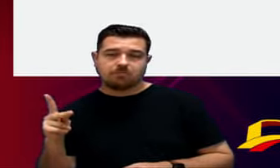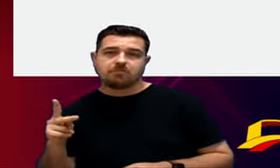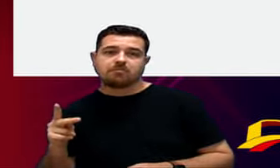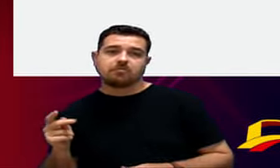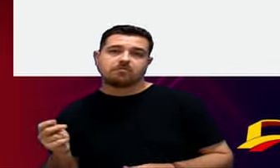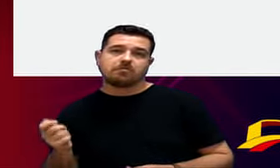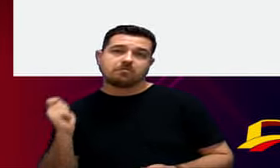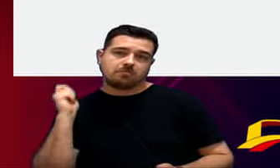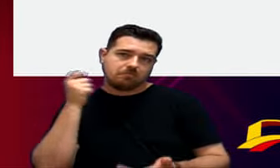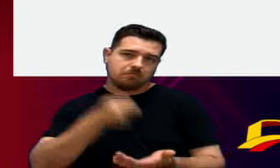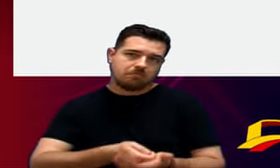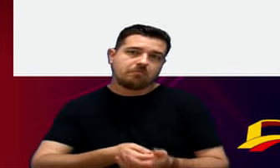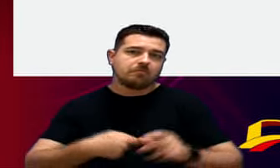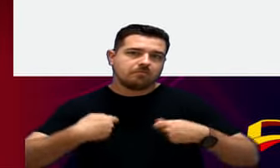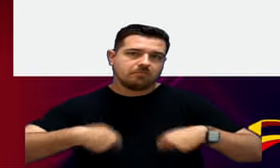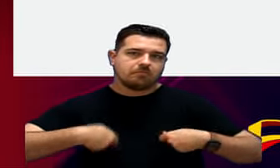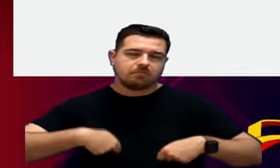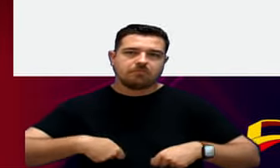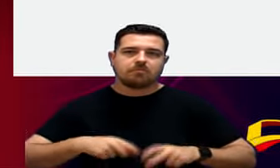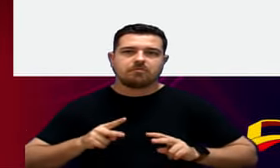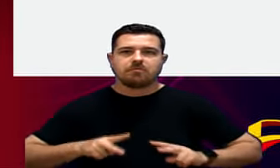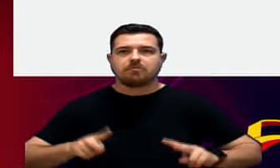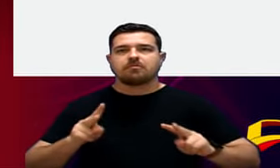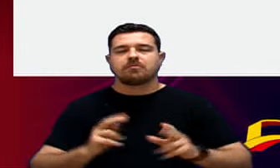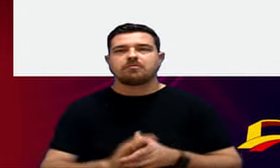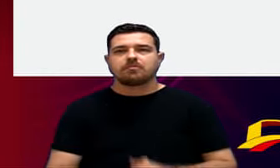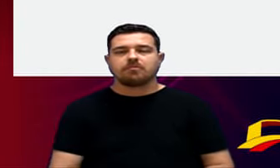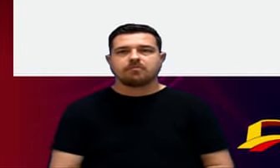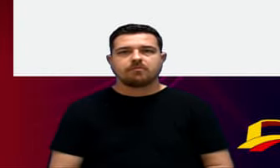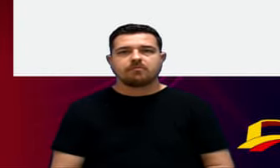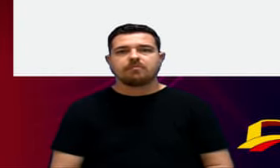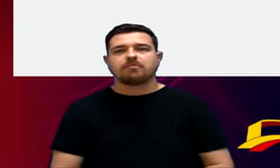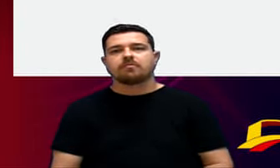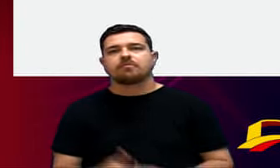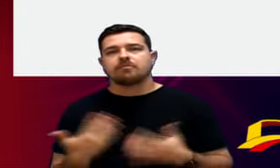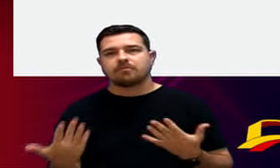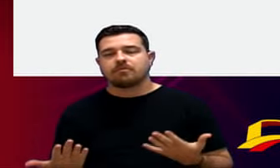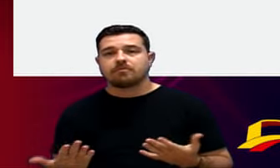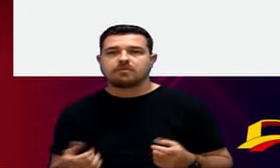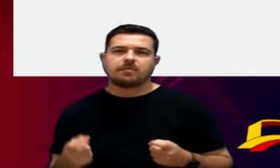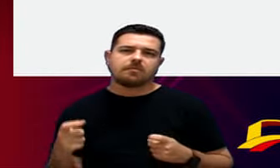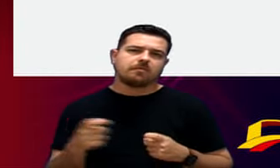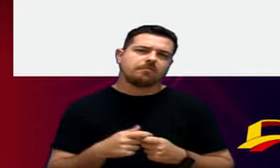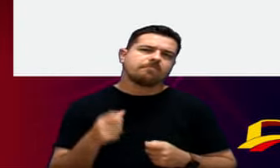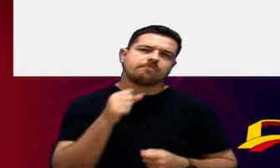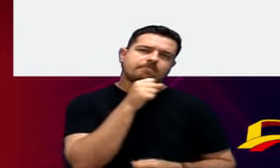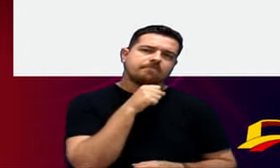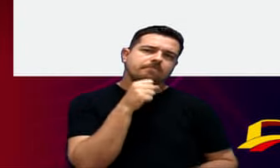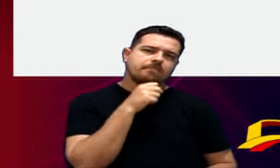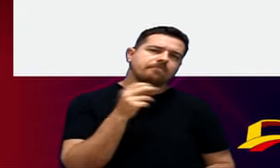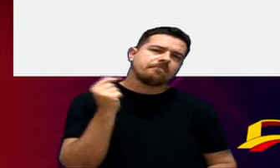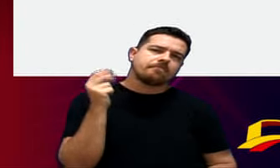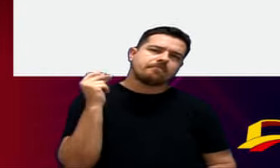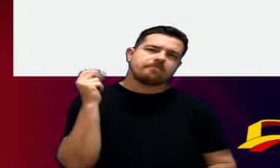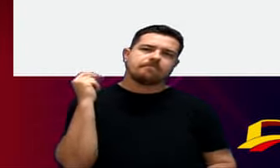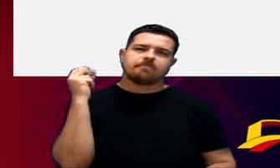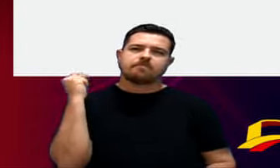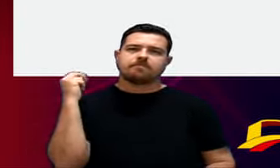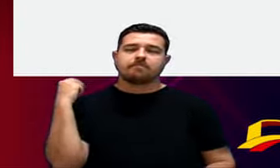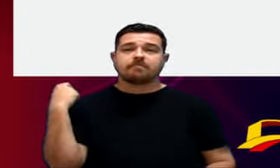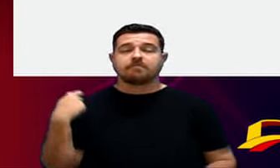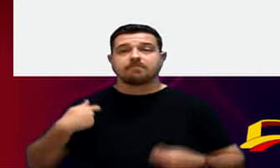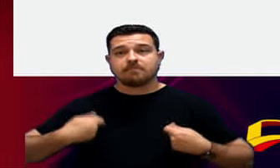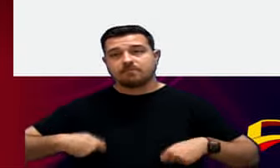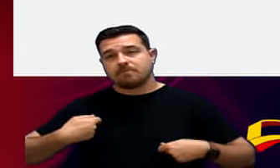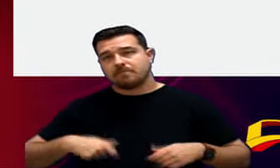cidades continuaram pagando essa estrutura do Corpo de Bombeiros Então são convênios antigos Aí como eu disse né se não me engano é um